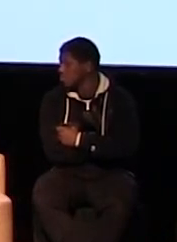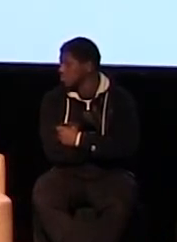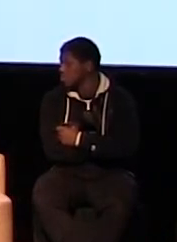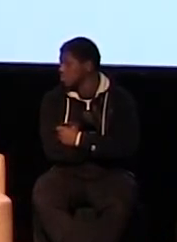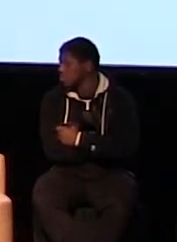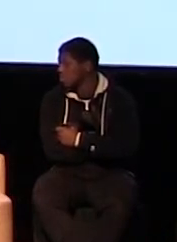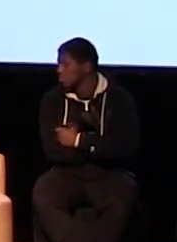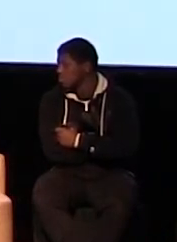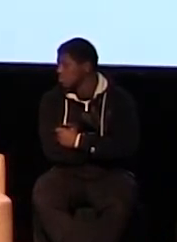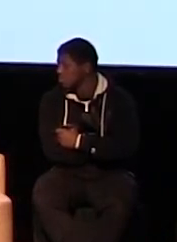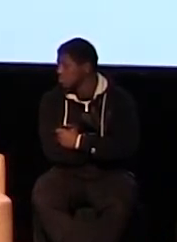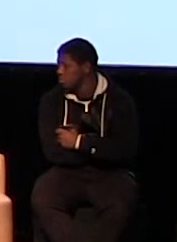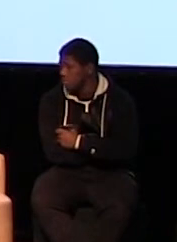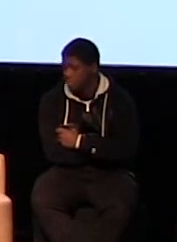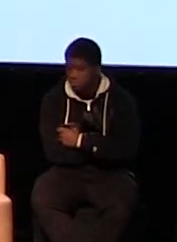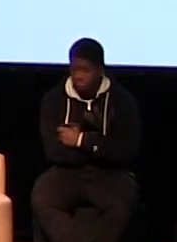professoras